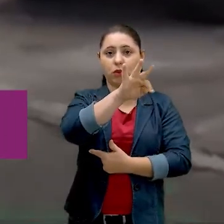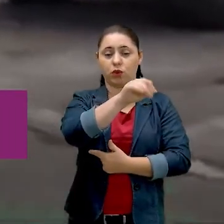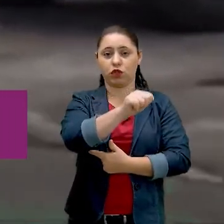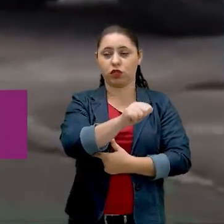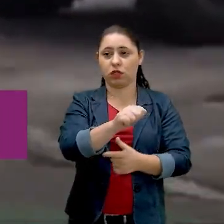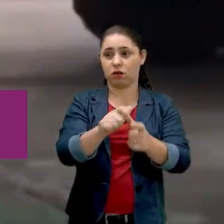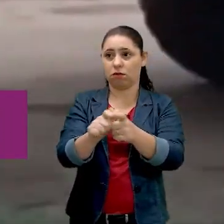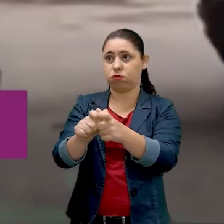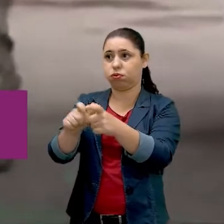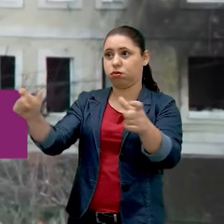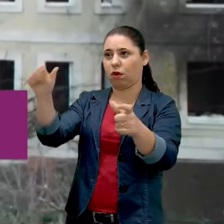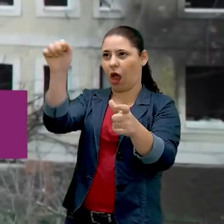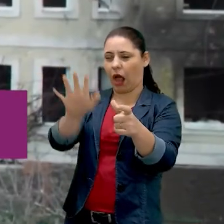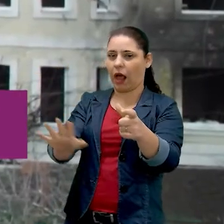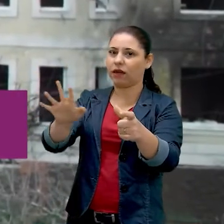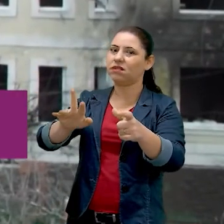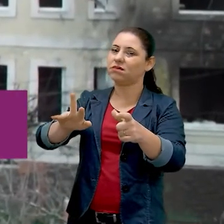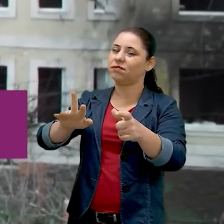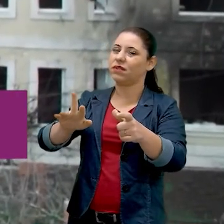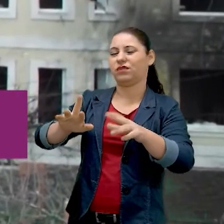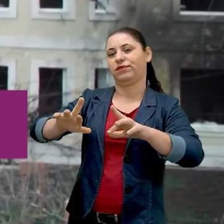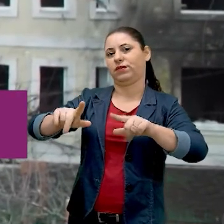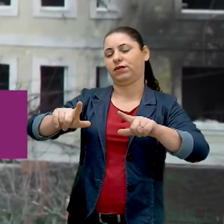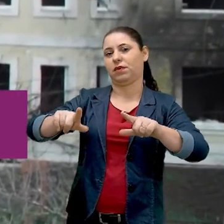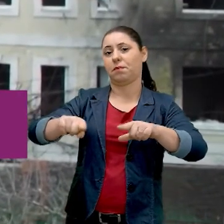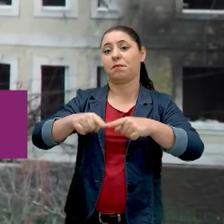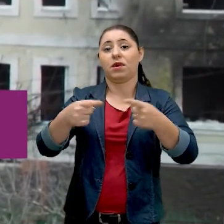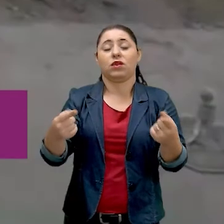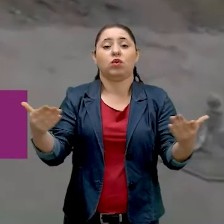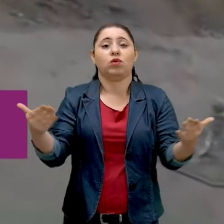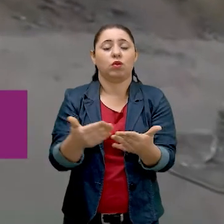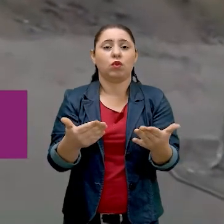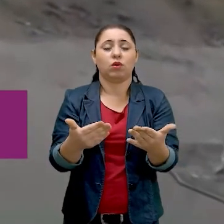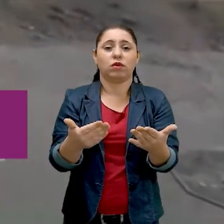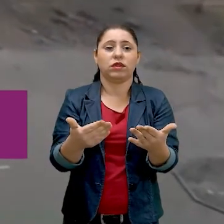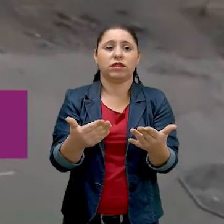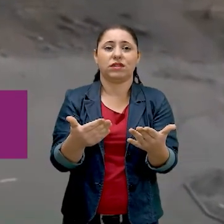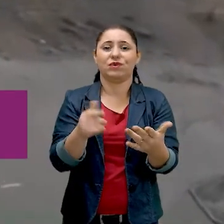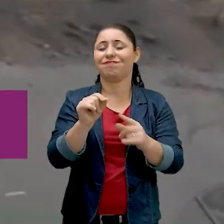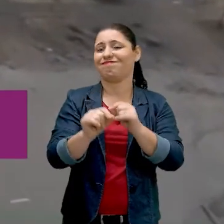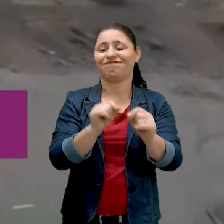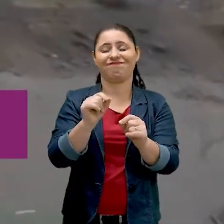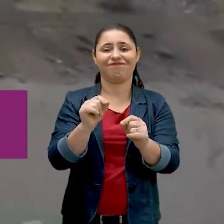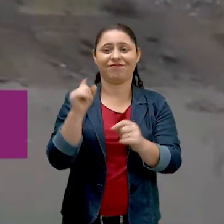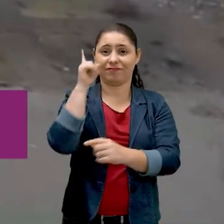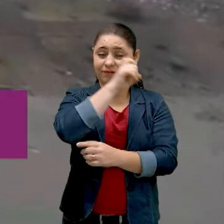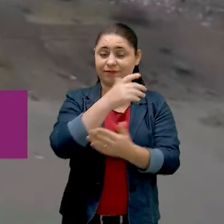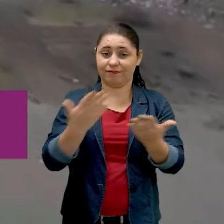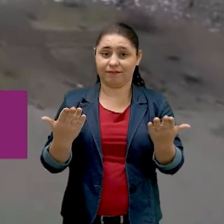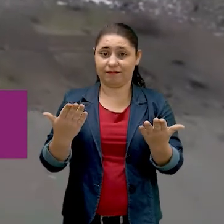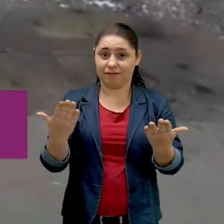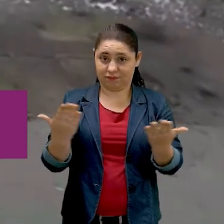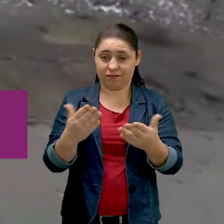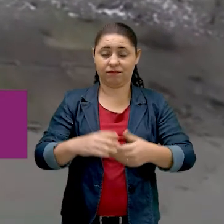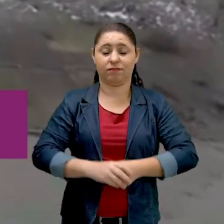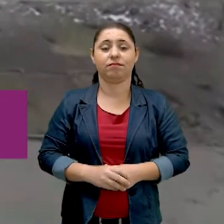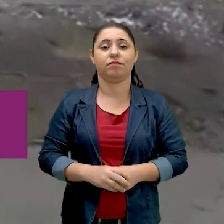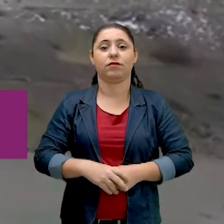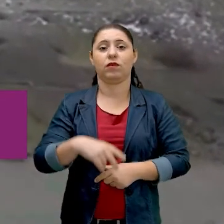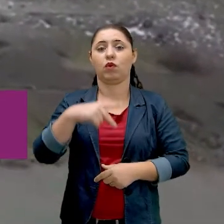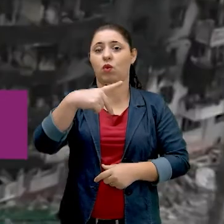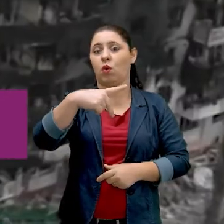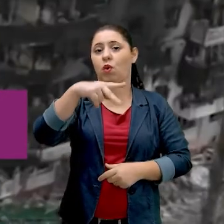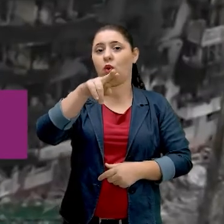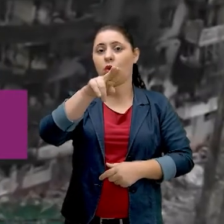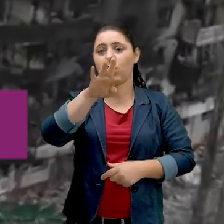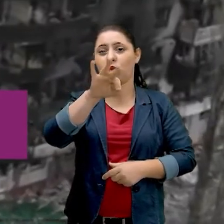Europeia. Porém, veja a situação, como é que é uma situação ímpar, né, que a gente tem nesse momento. O Putin, ele é um cara